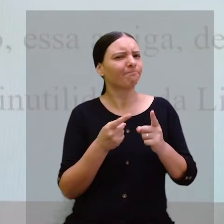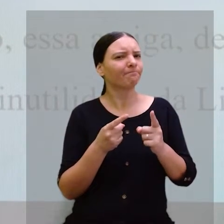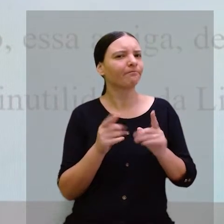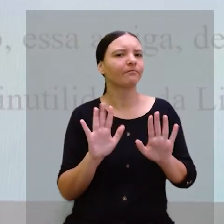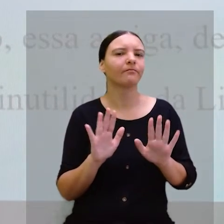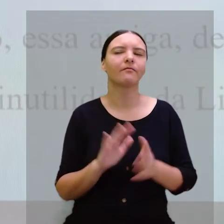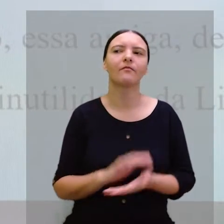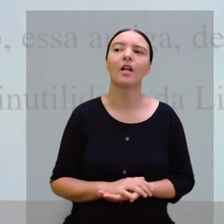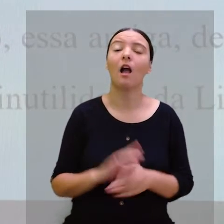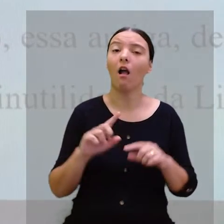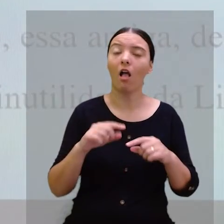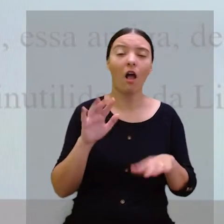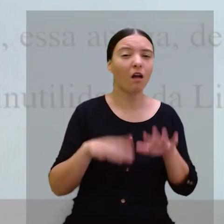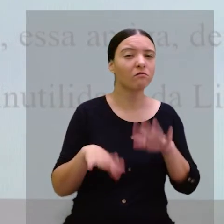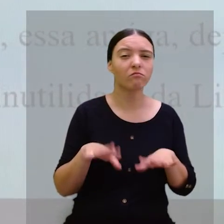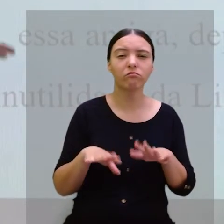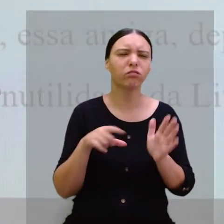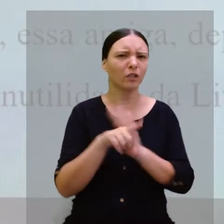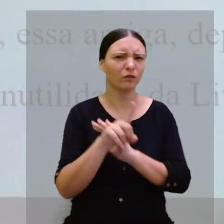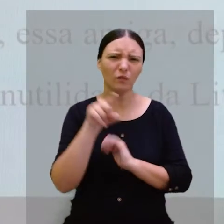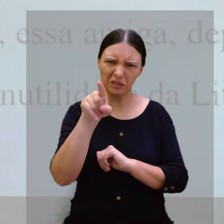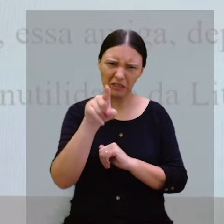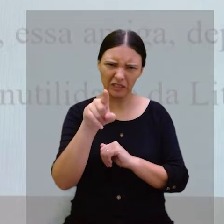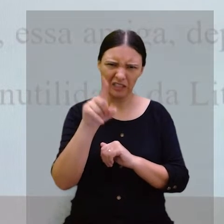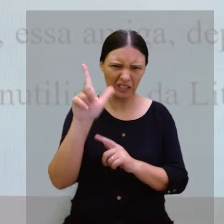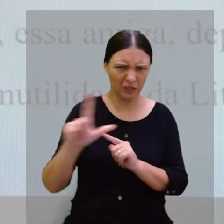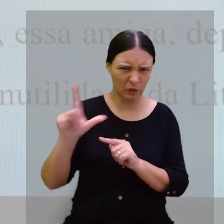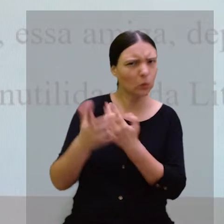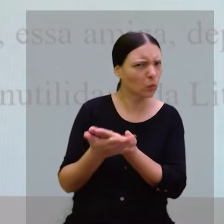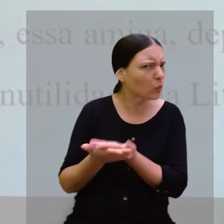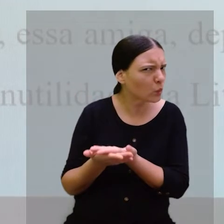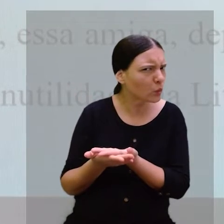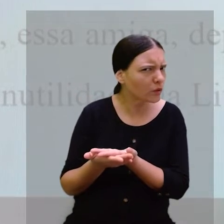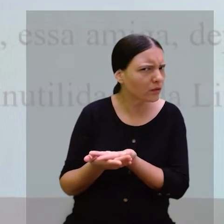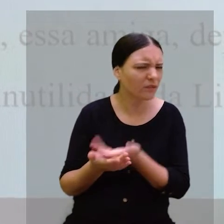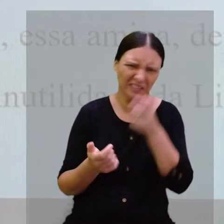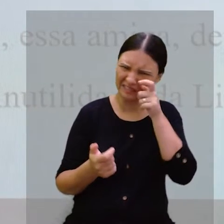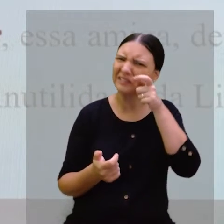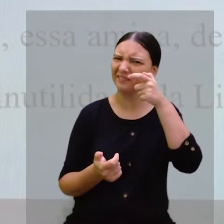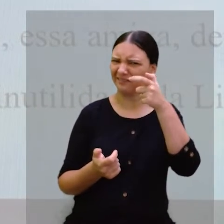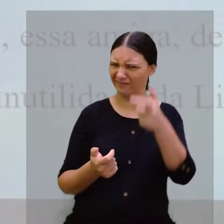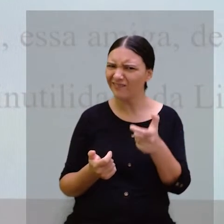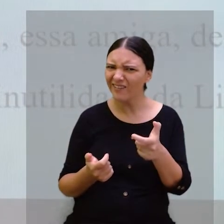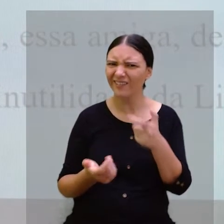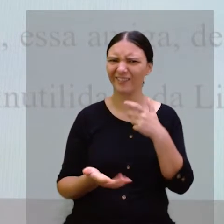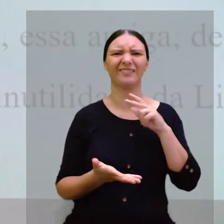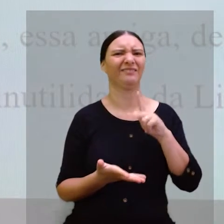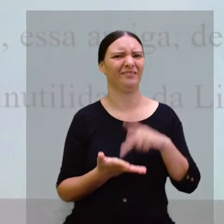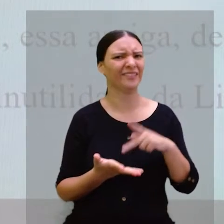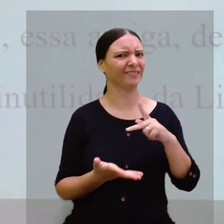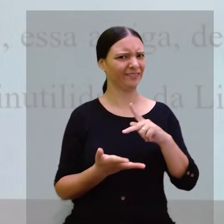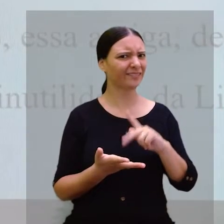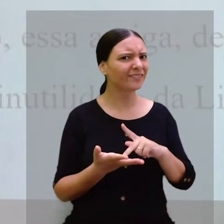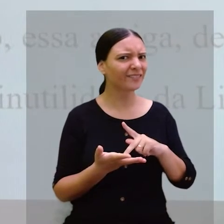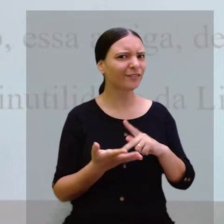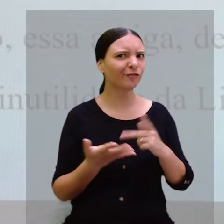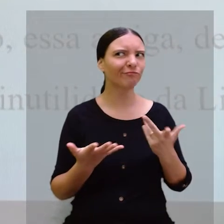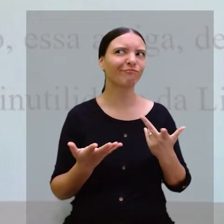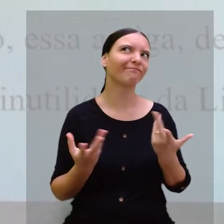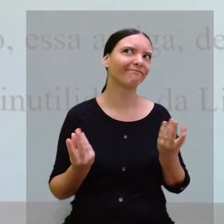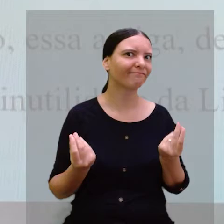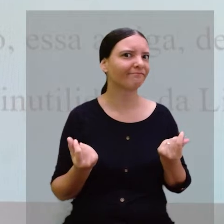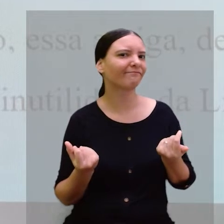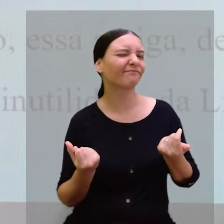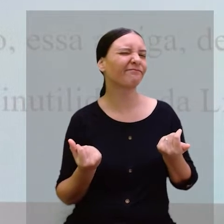isso. Mas às vezes a pergunta o que é, você estuda literatura? Parece assim, mas você se interessa por isso mesmo? Tem um gesto meio assim.